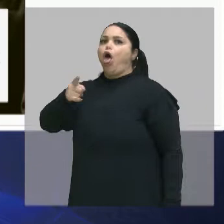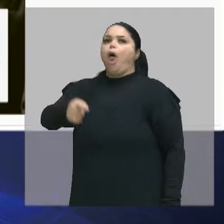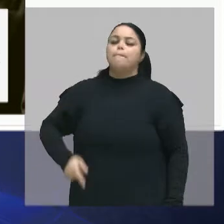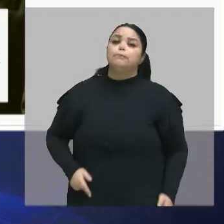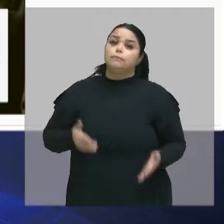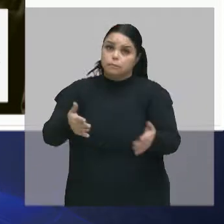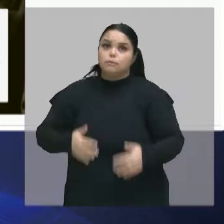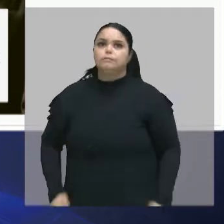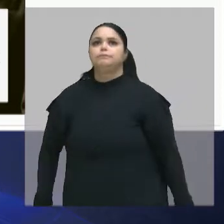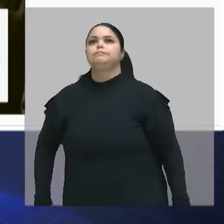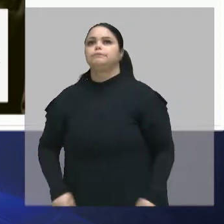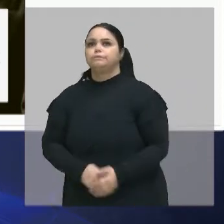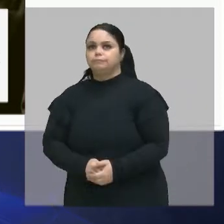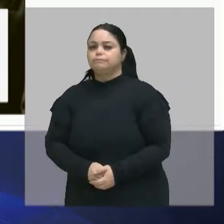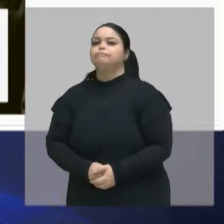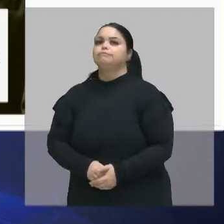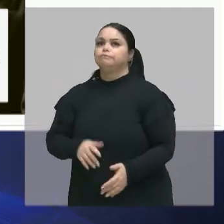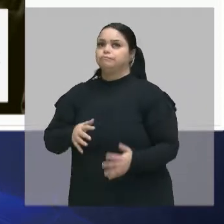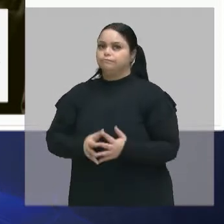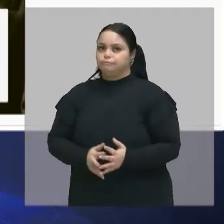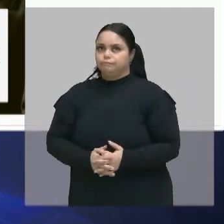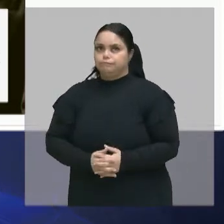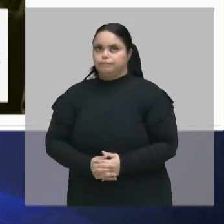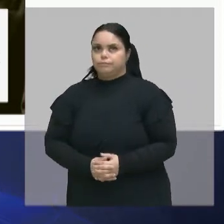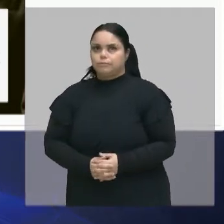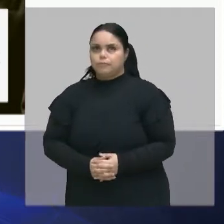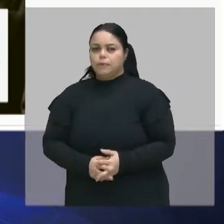coletivo. É isso, muito obrigada.